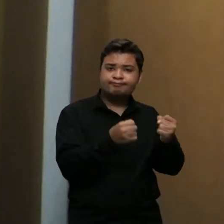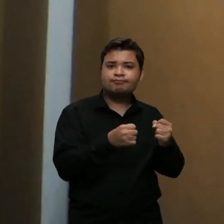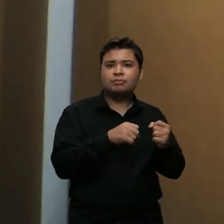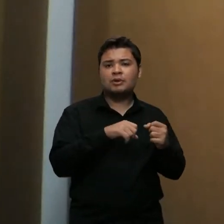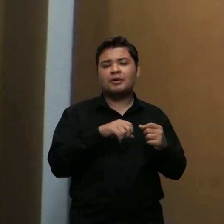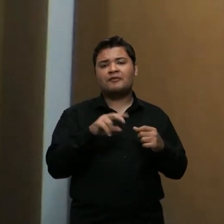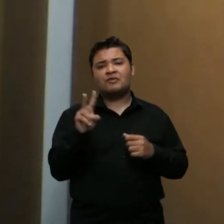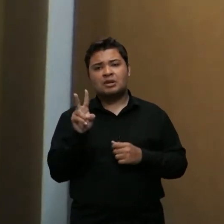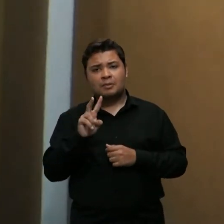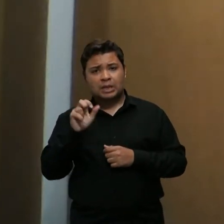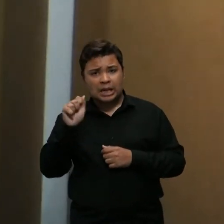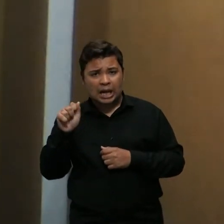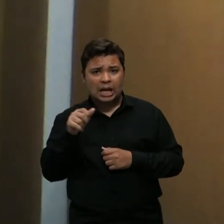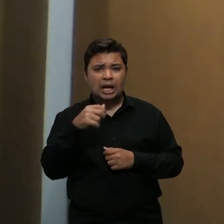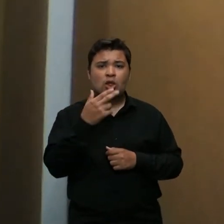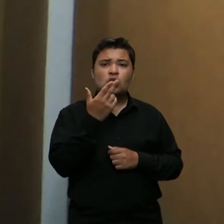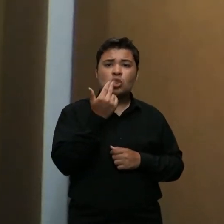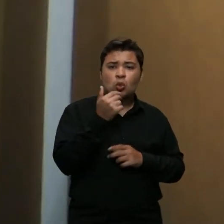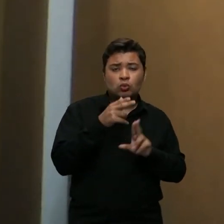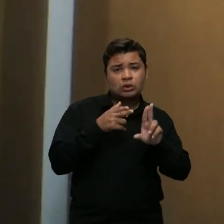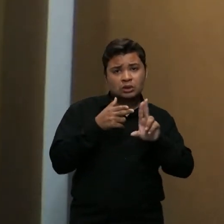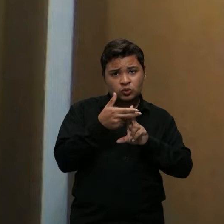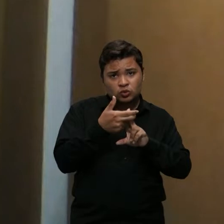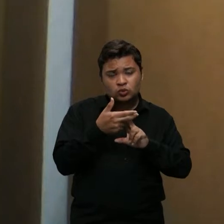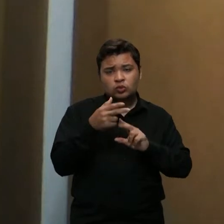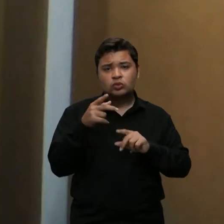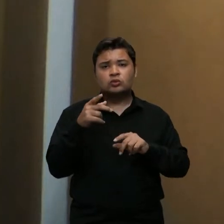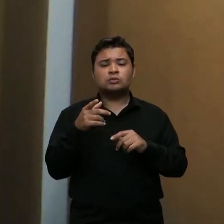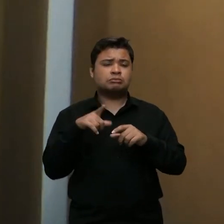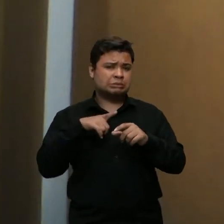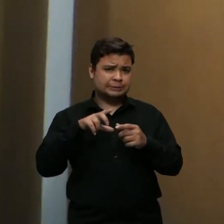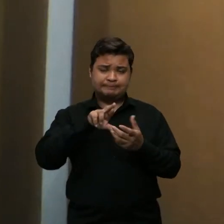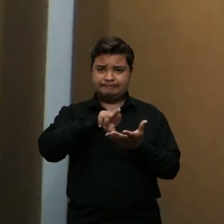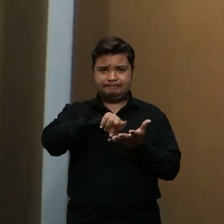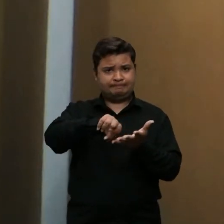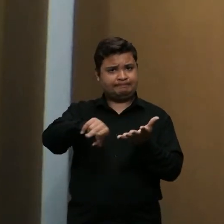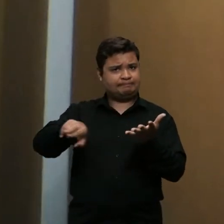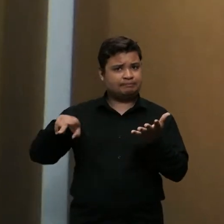nós temos o NutriSUS, que é um programa polivitamínico. Então, além